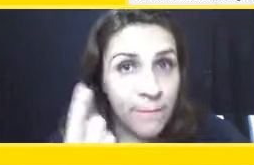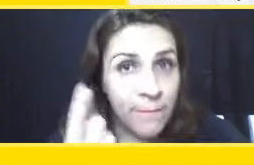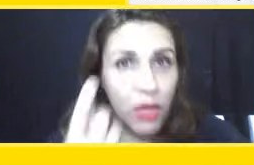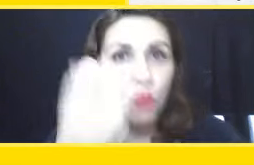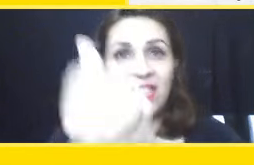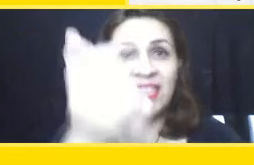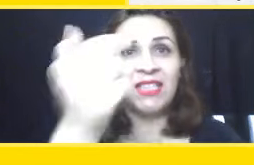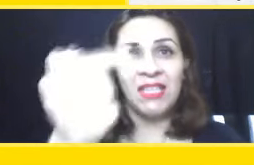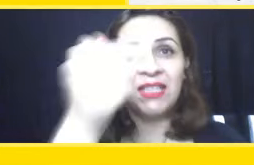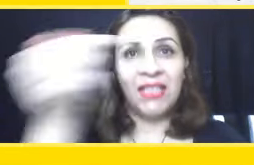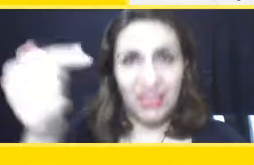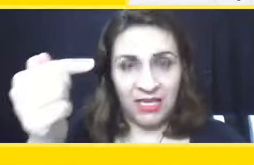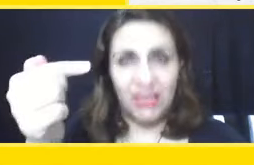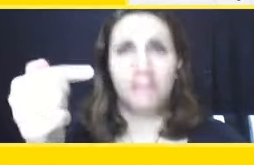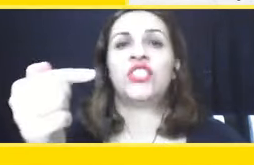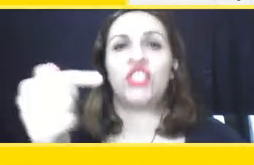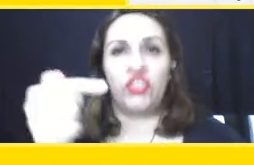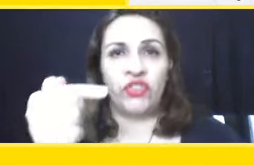65.677